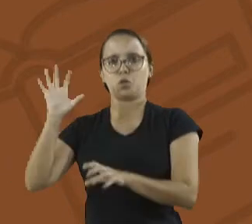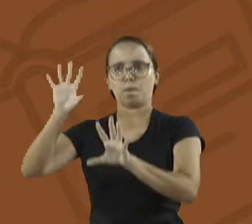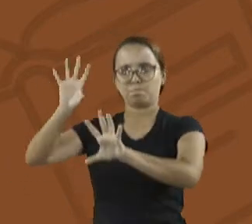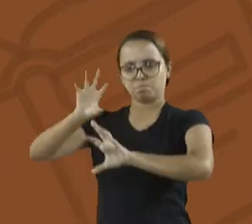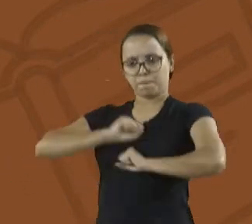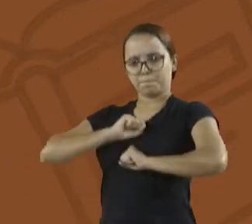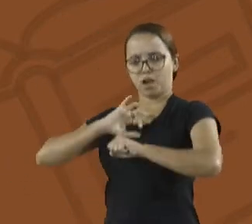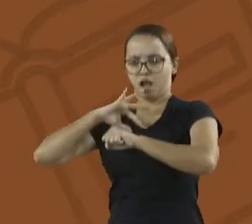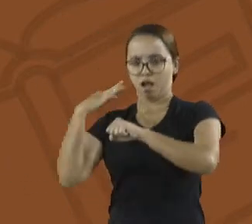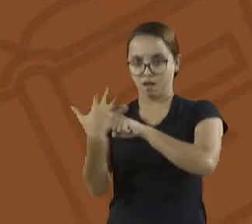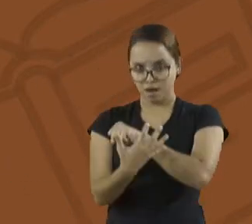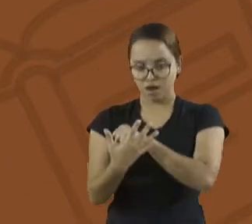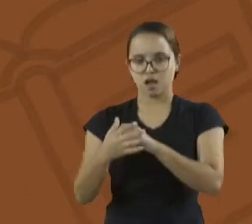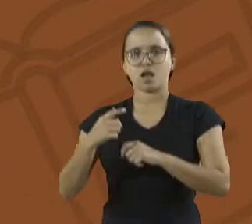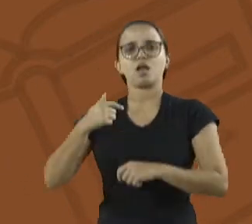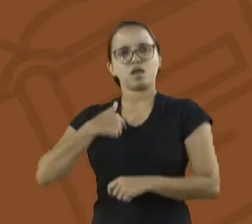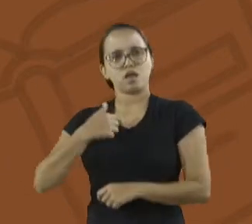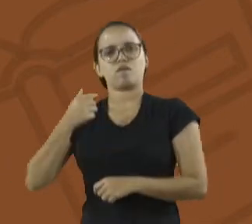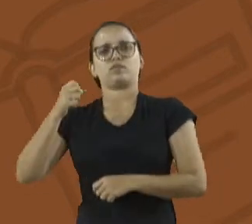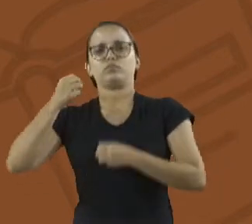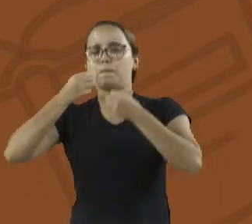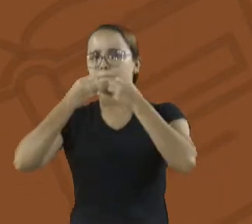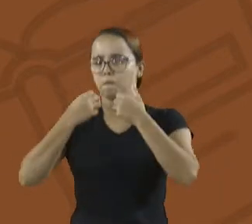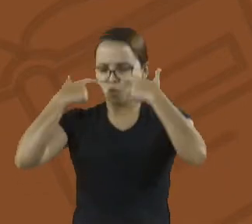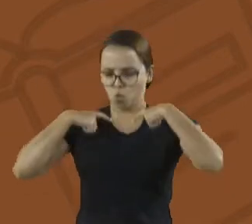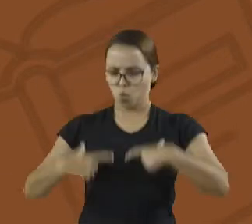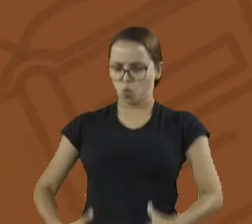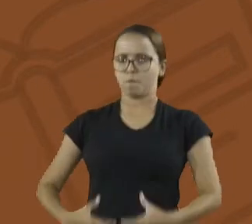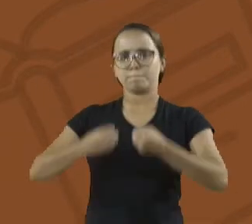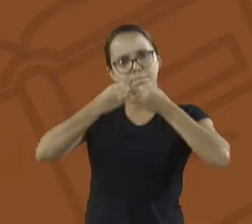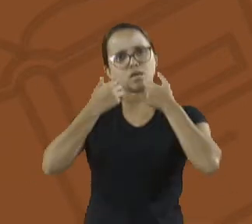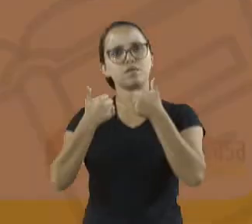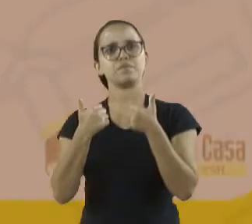superá-la. Isso é promover a saúde.